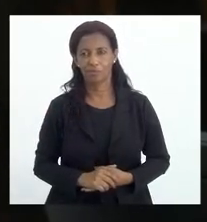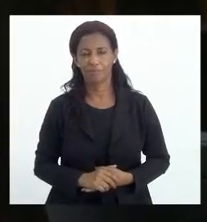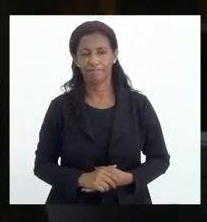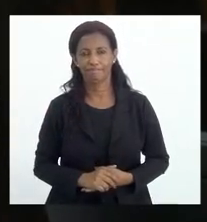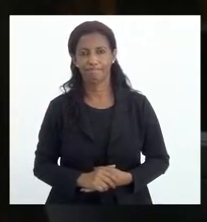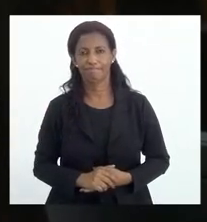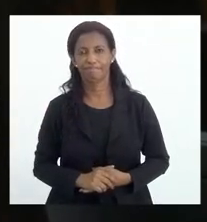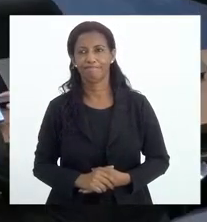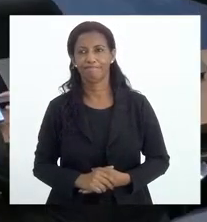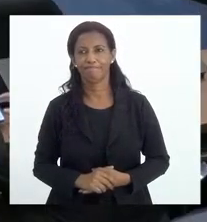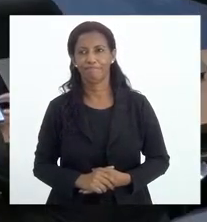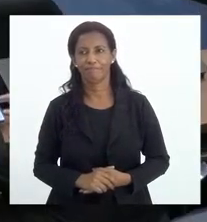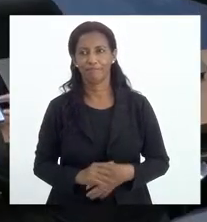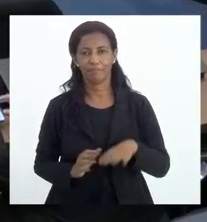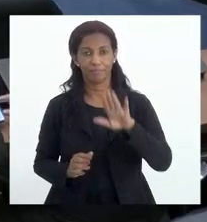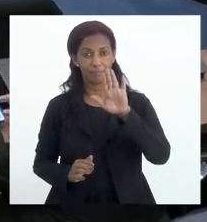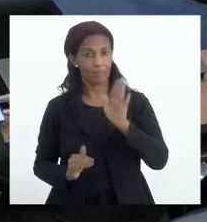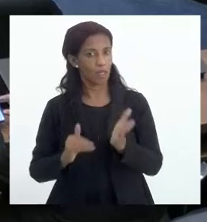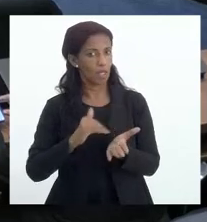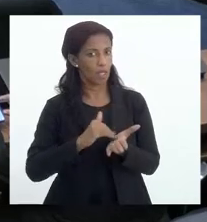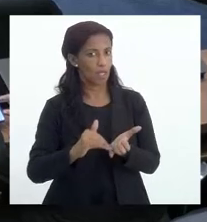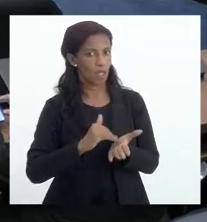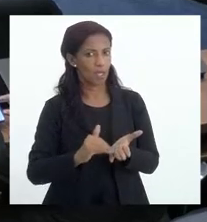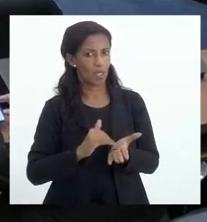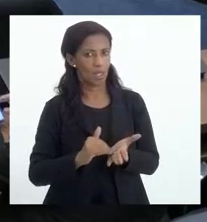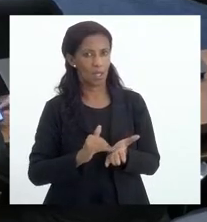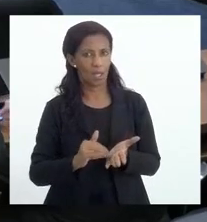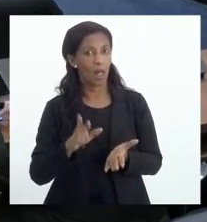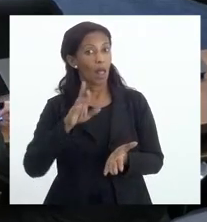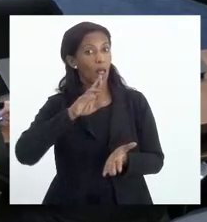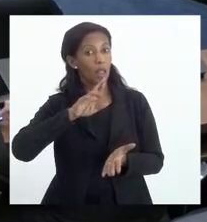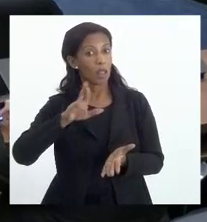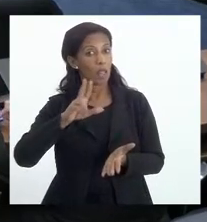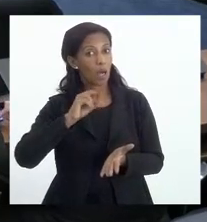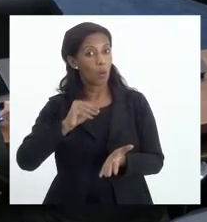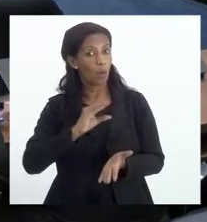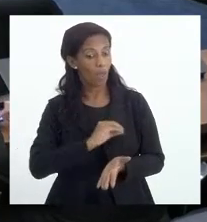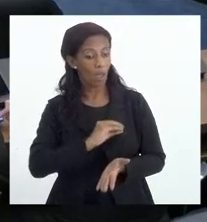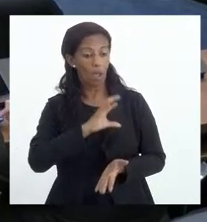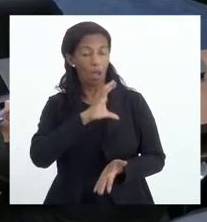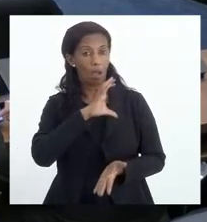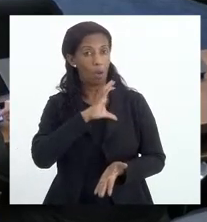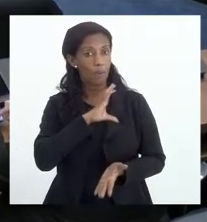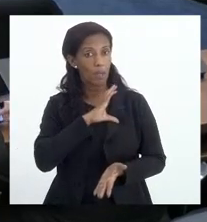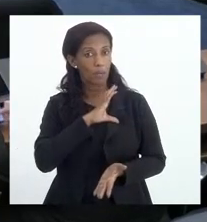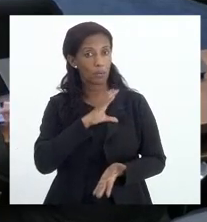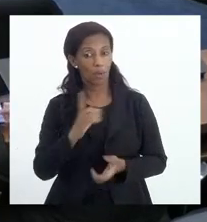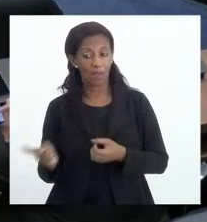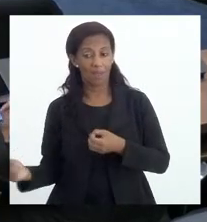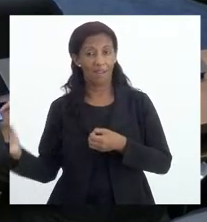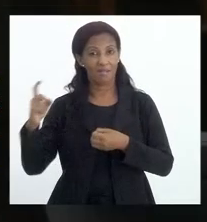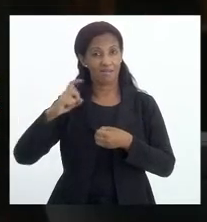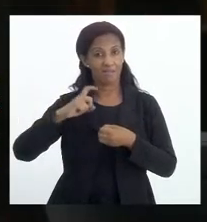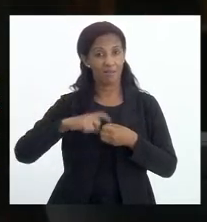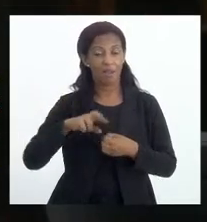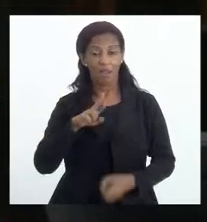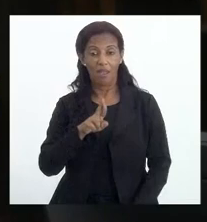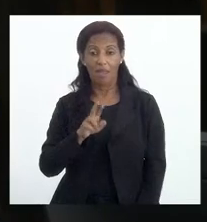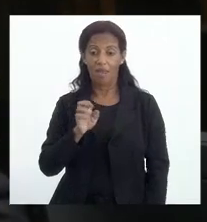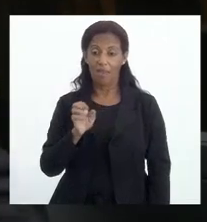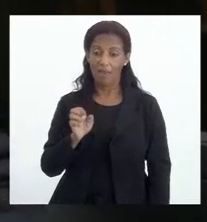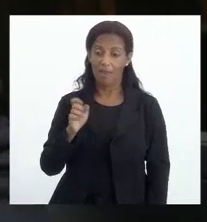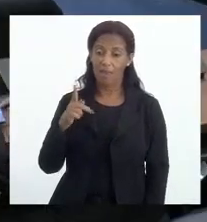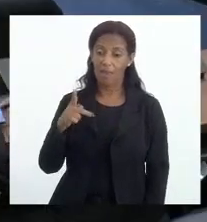Secretário, não é reajuste, é reposição salarial, só para ter o termo correto. Sim, reposição